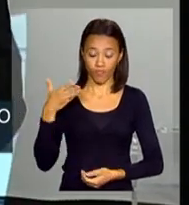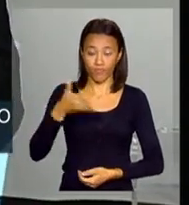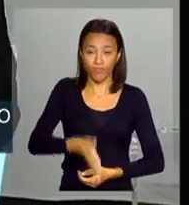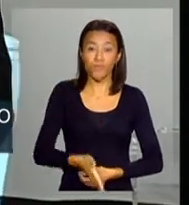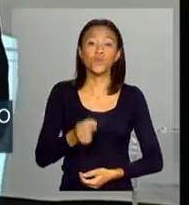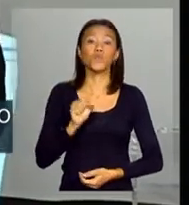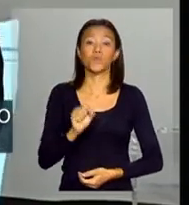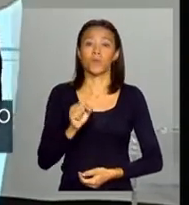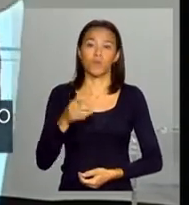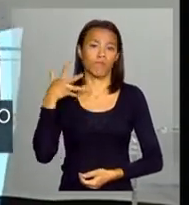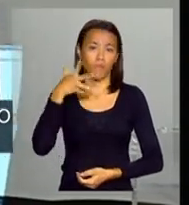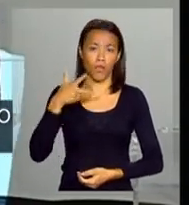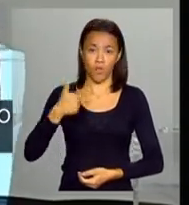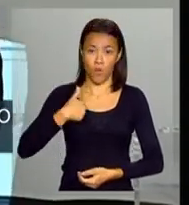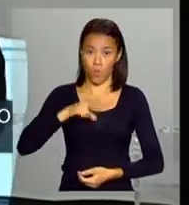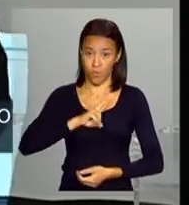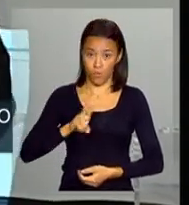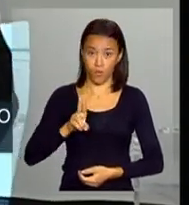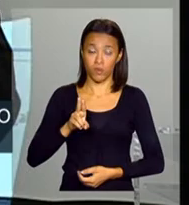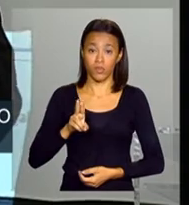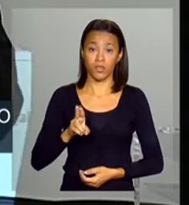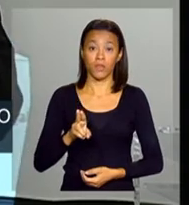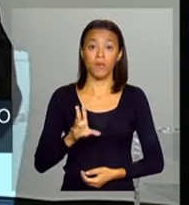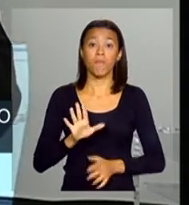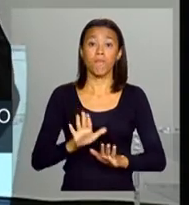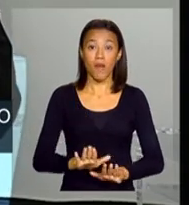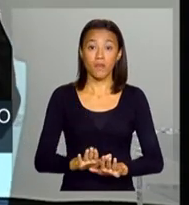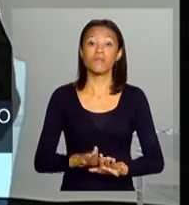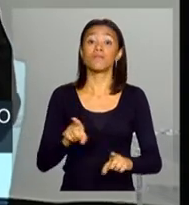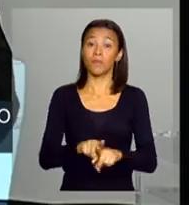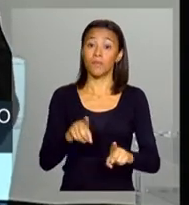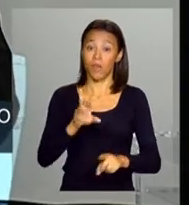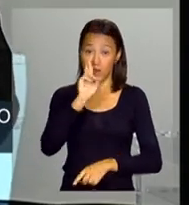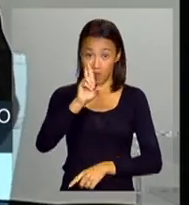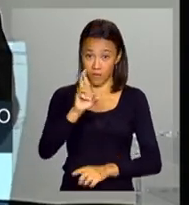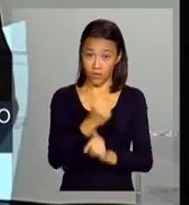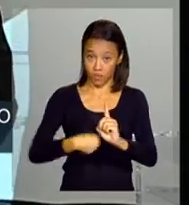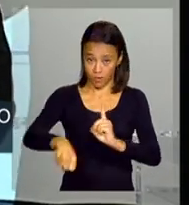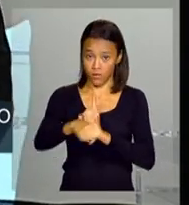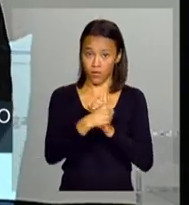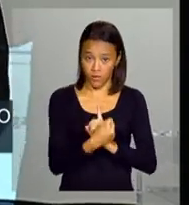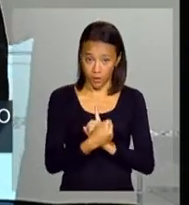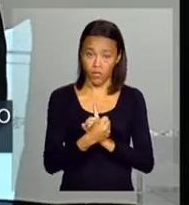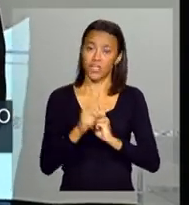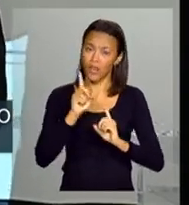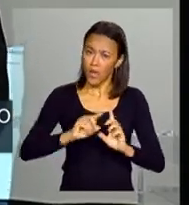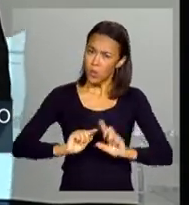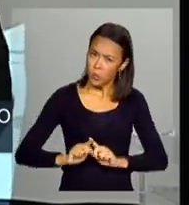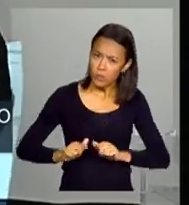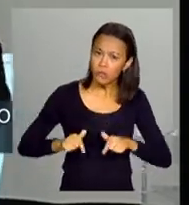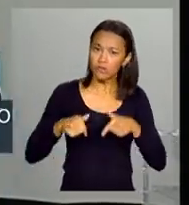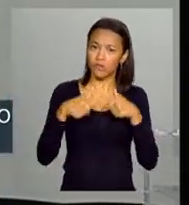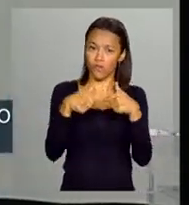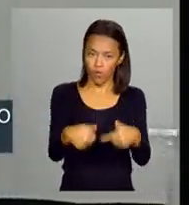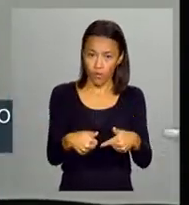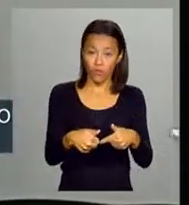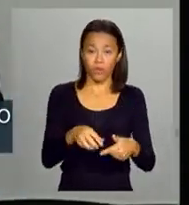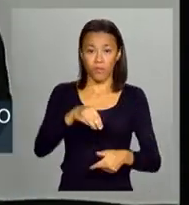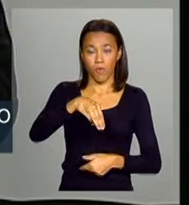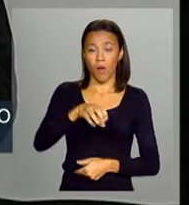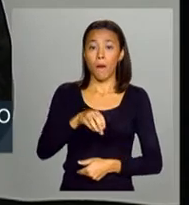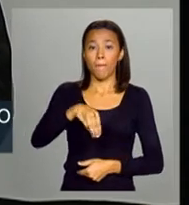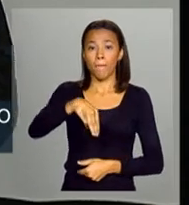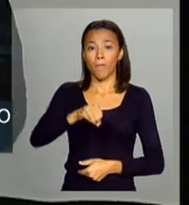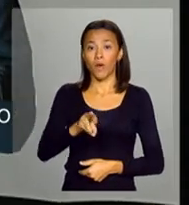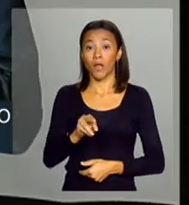falando, não em nome do Greenpeace, mas da sociedade civil. O esforço da moratória que começou